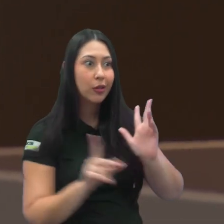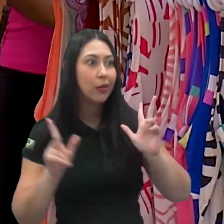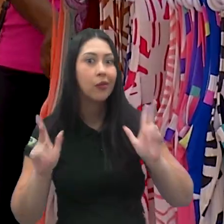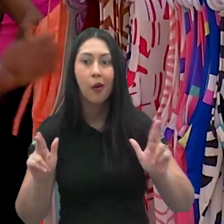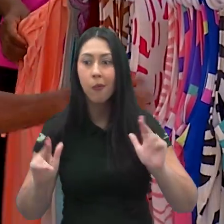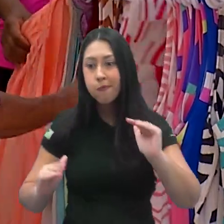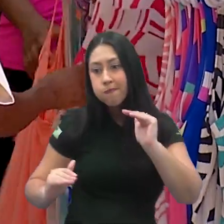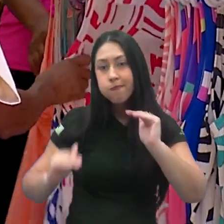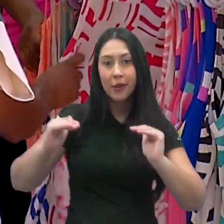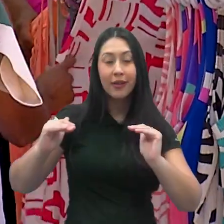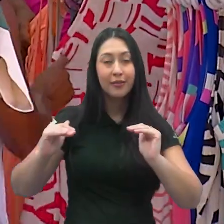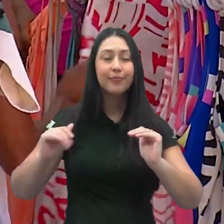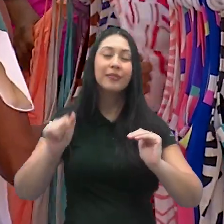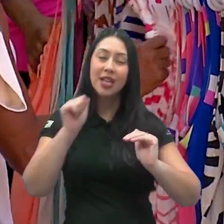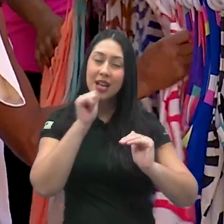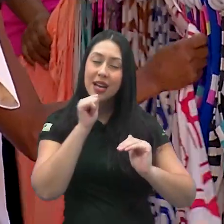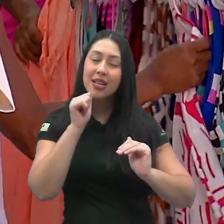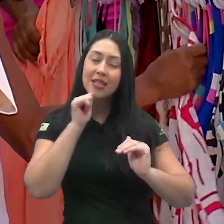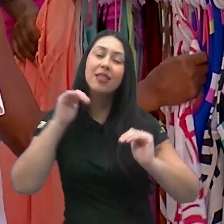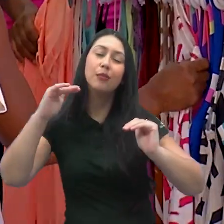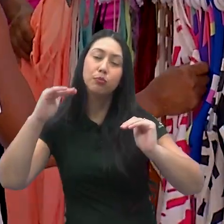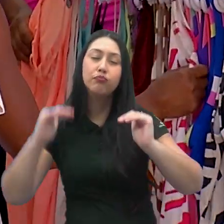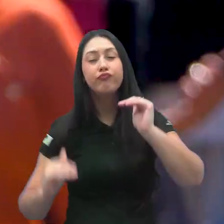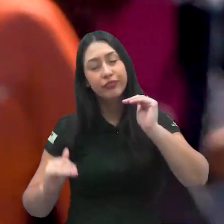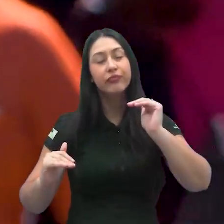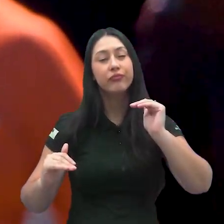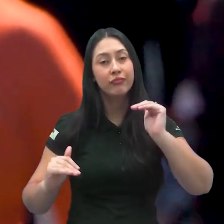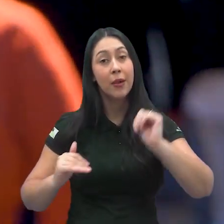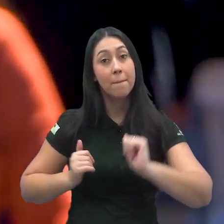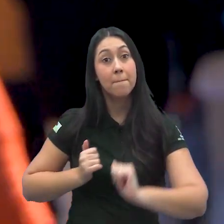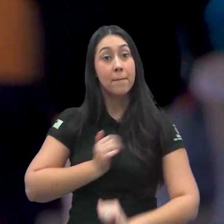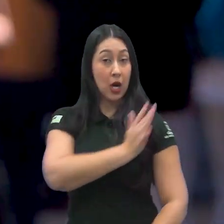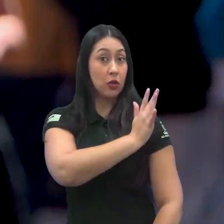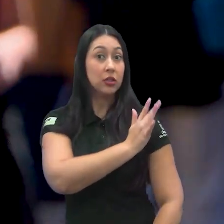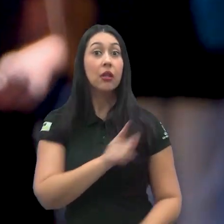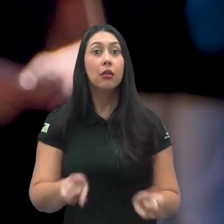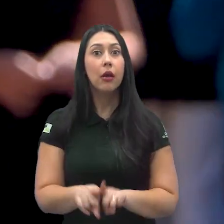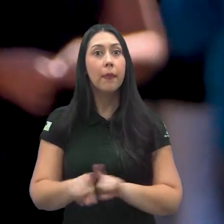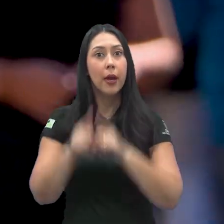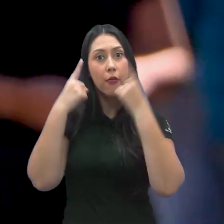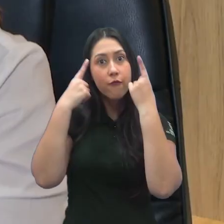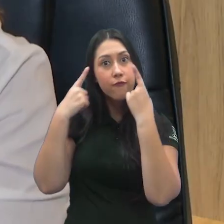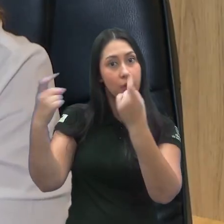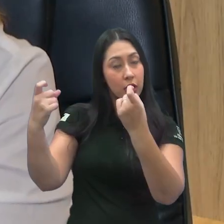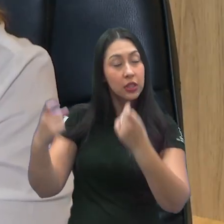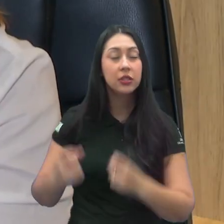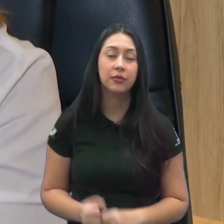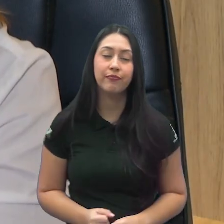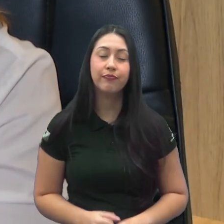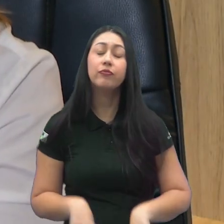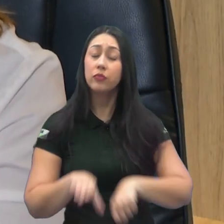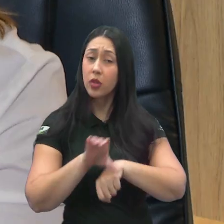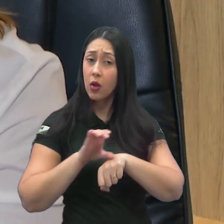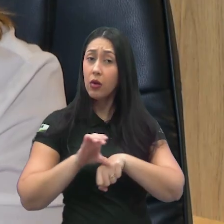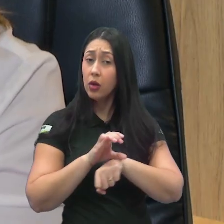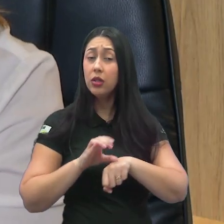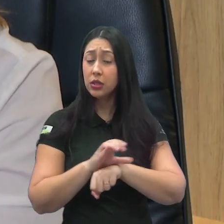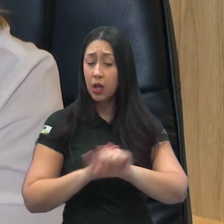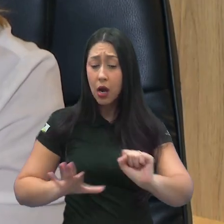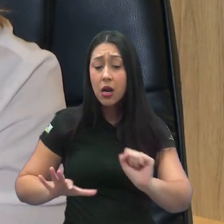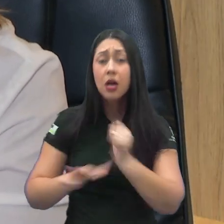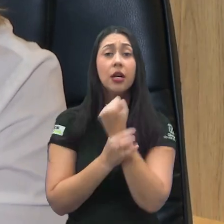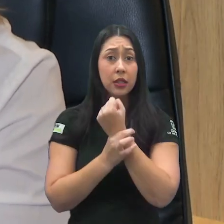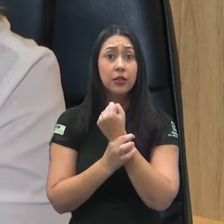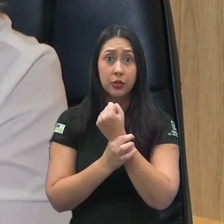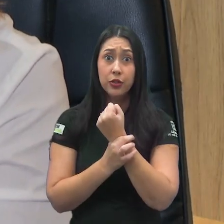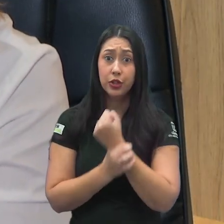iguais, elas ainda enfrentam desigualdades, preconceitos e violências. A nossa Constituição, ela traz essa garantia, e